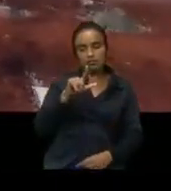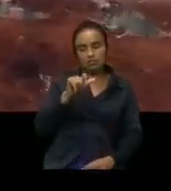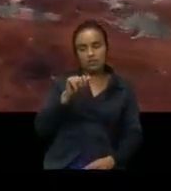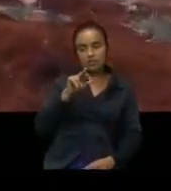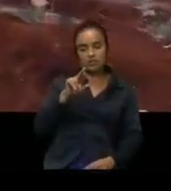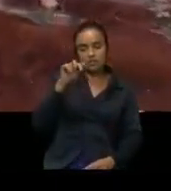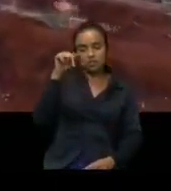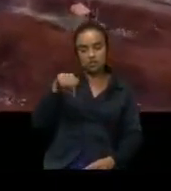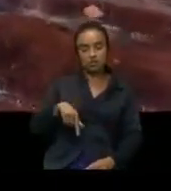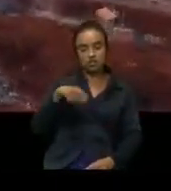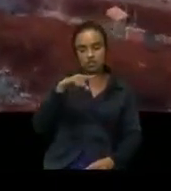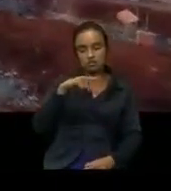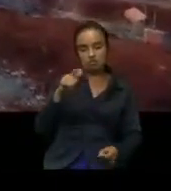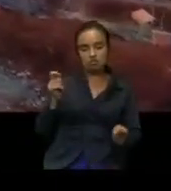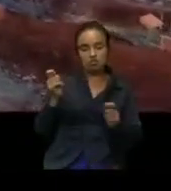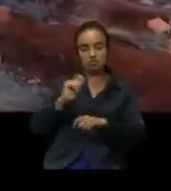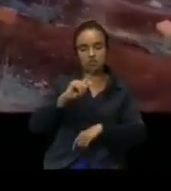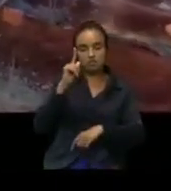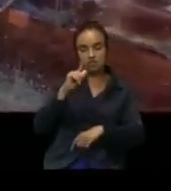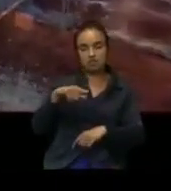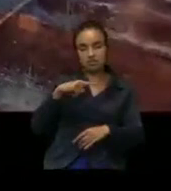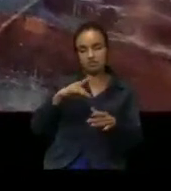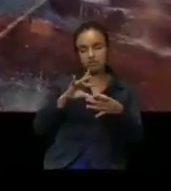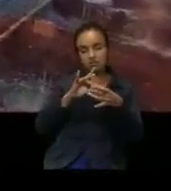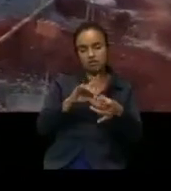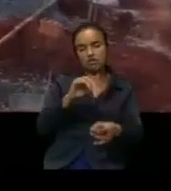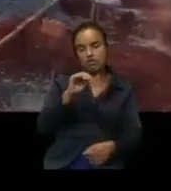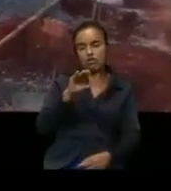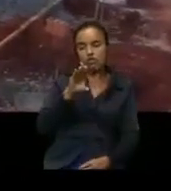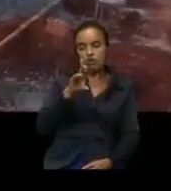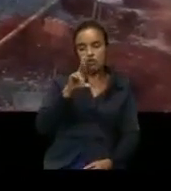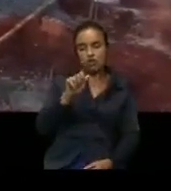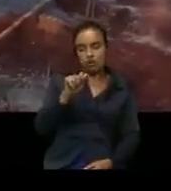E aí, a visão geral ali da obra, né?